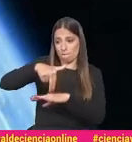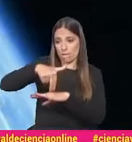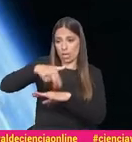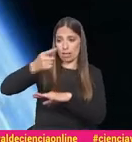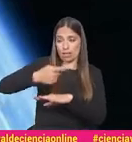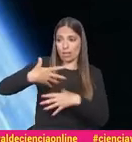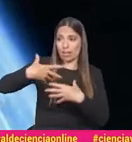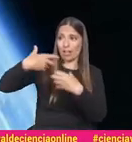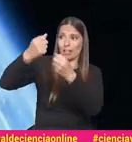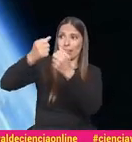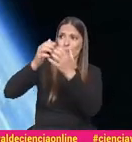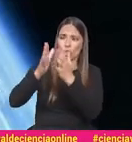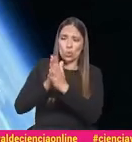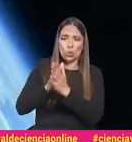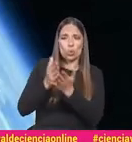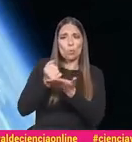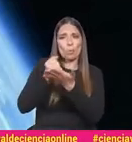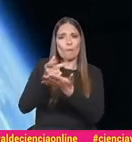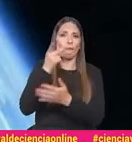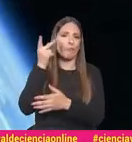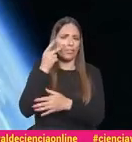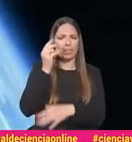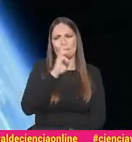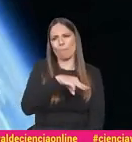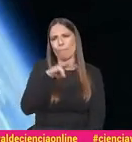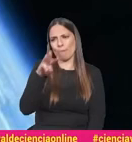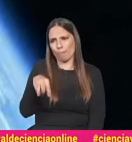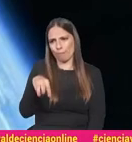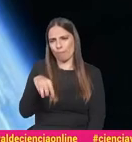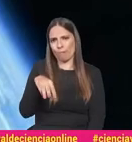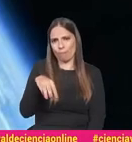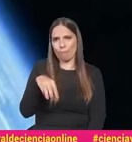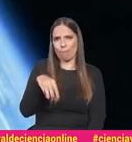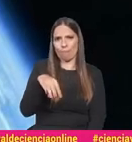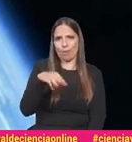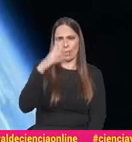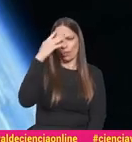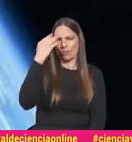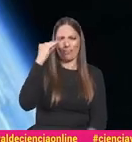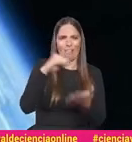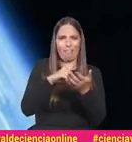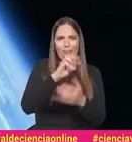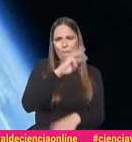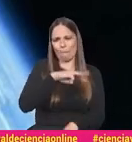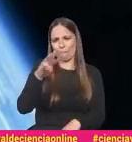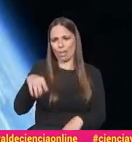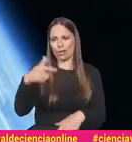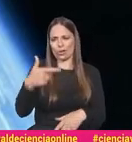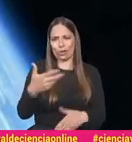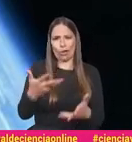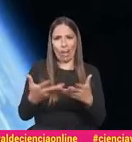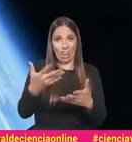tudo o que são os sistemas de suporte de vida. São milhões é um número inventado, são milhões de toneladas